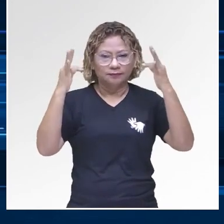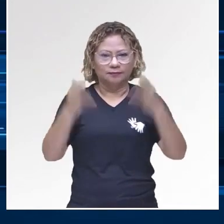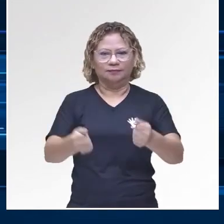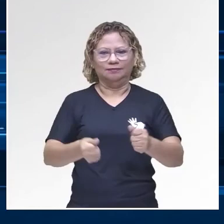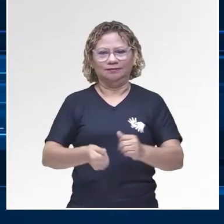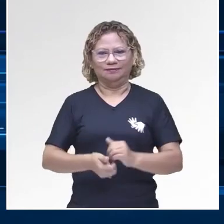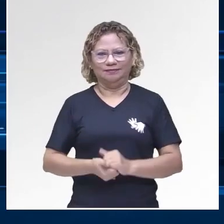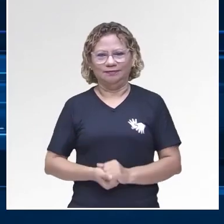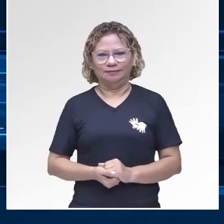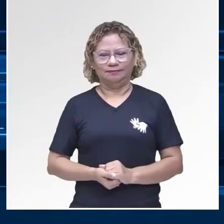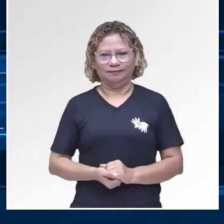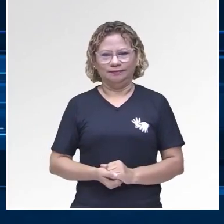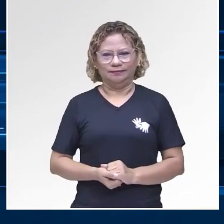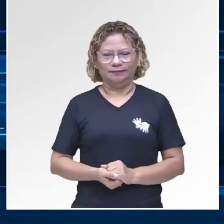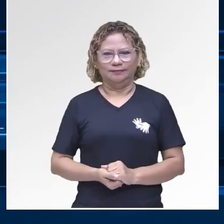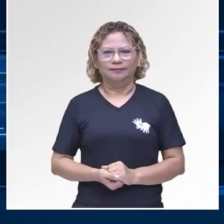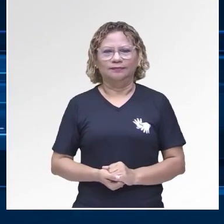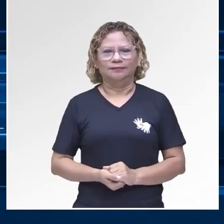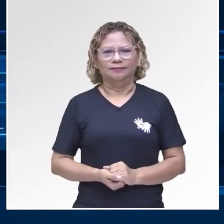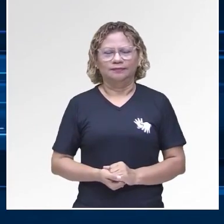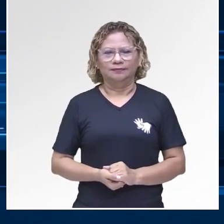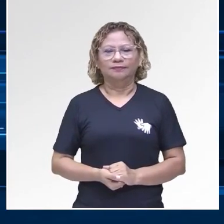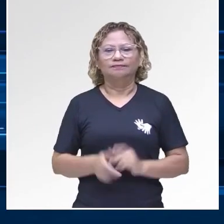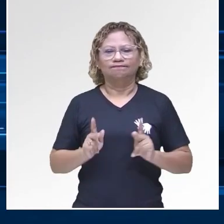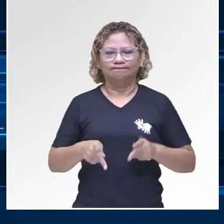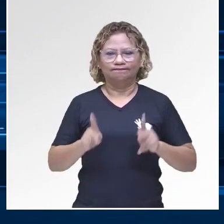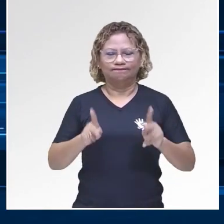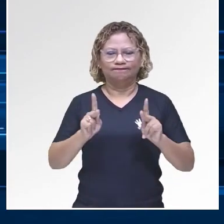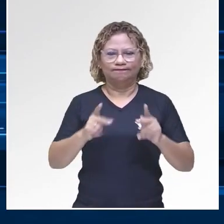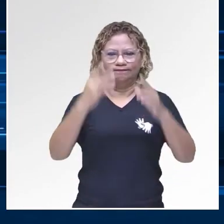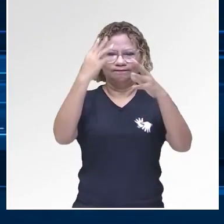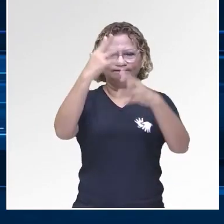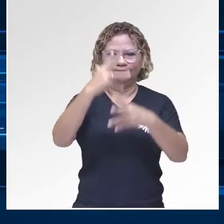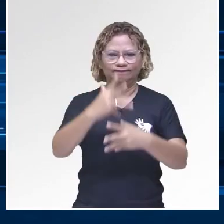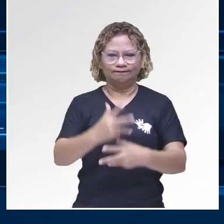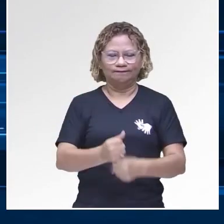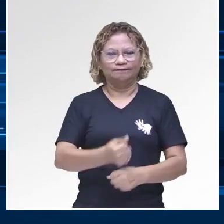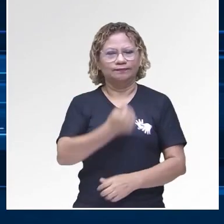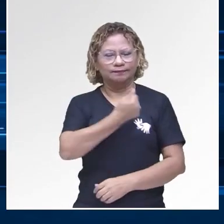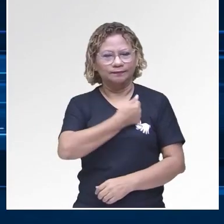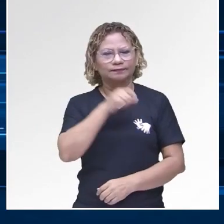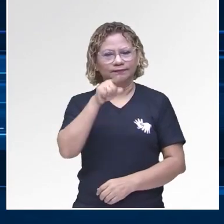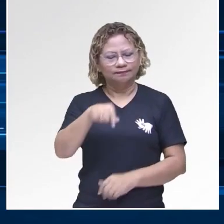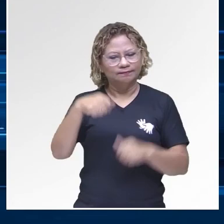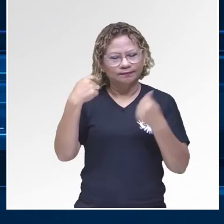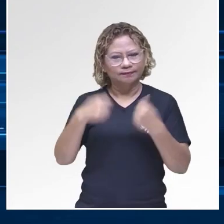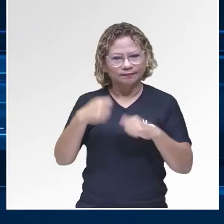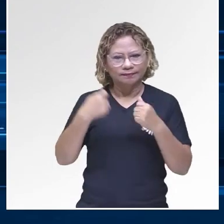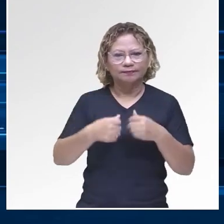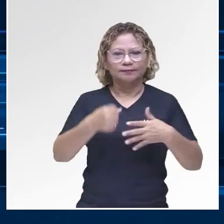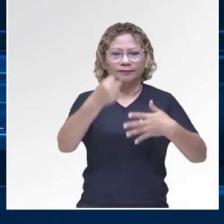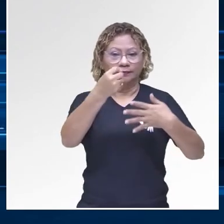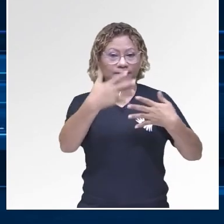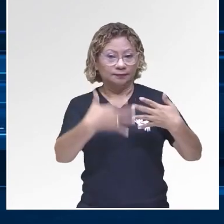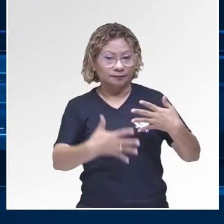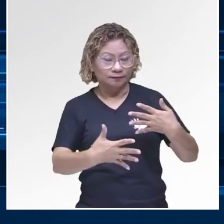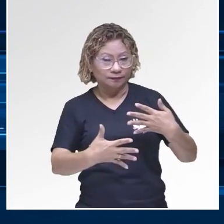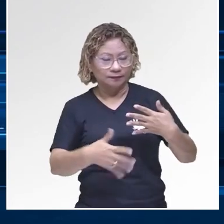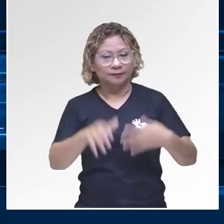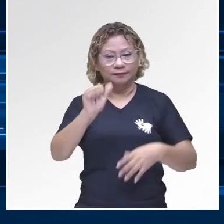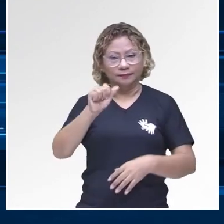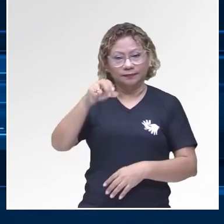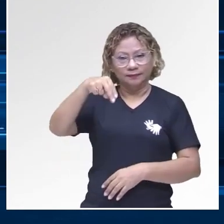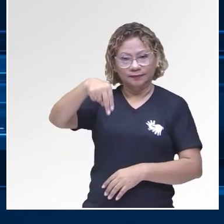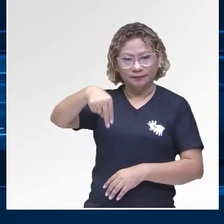quando se está trabalhando com progressão aritmética? Primeiro, você tem que saber a fórmula do termo normal. Qual é a fórmula do termo normal? AN,